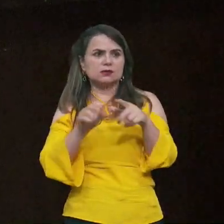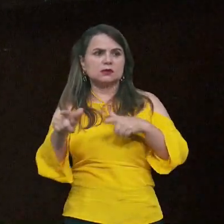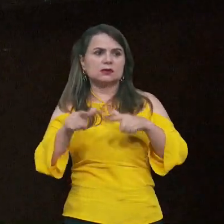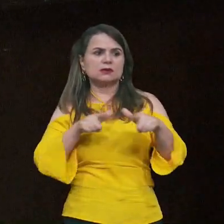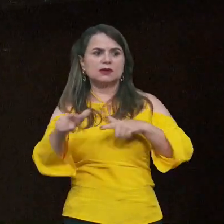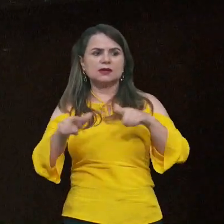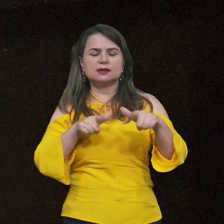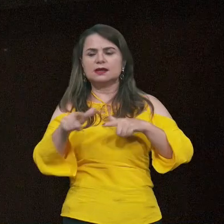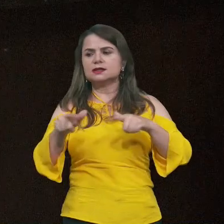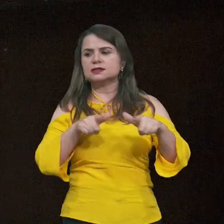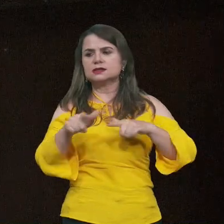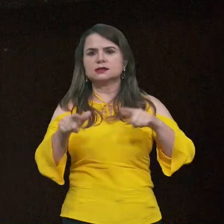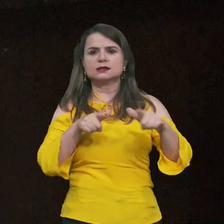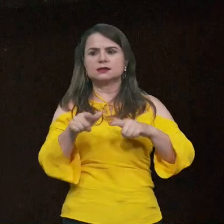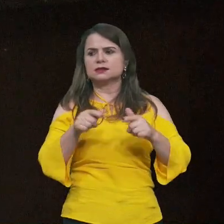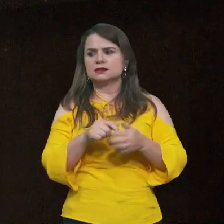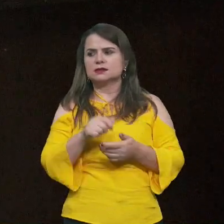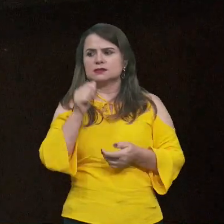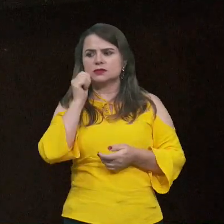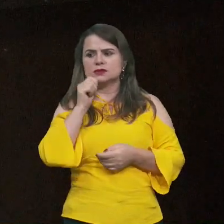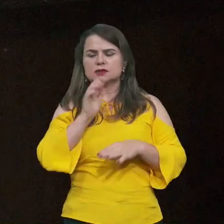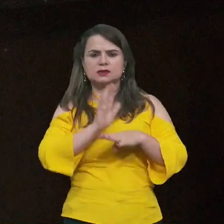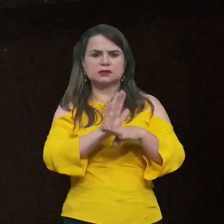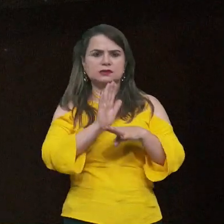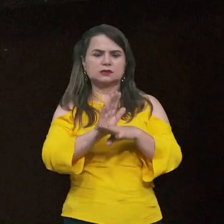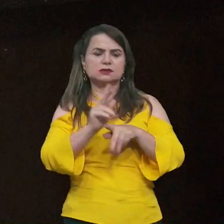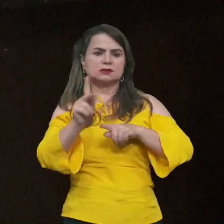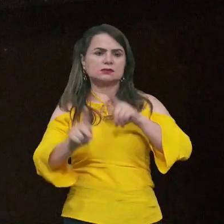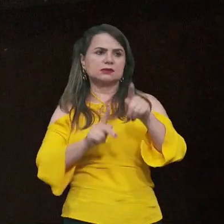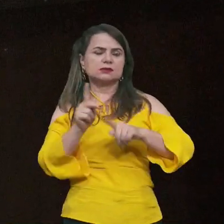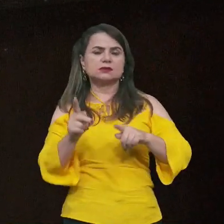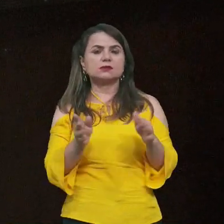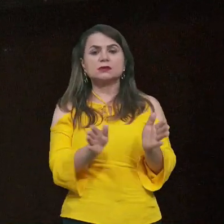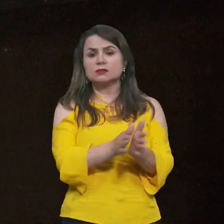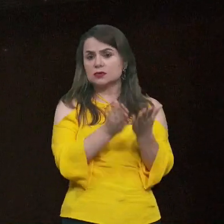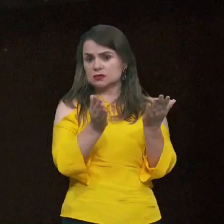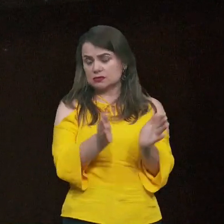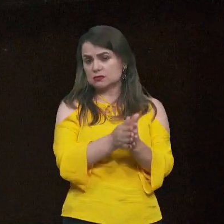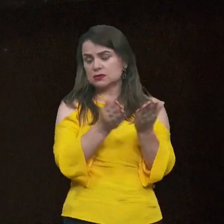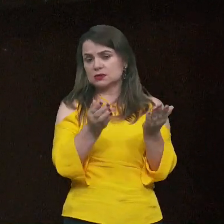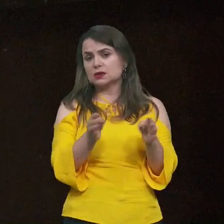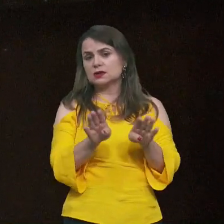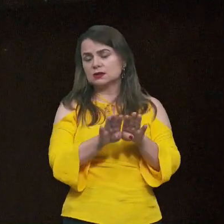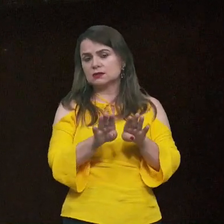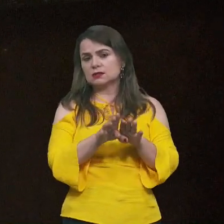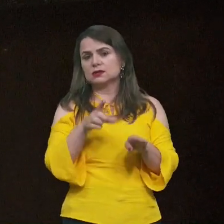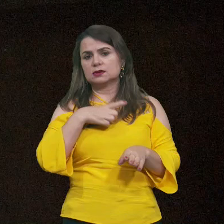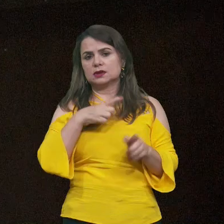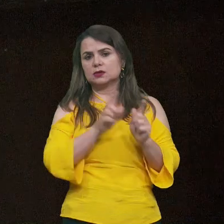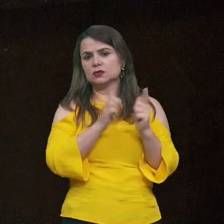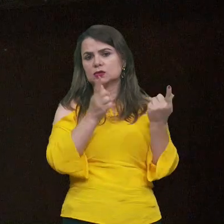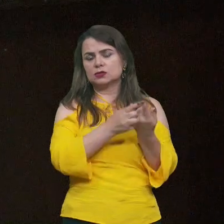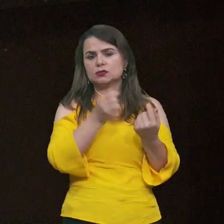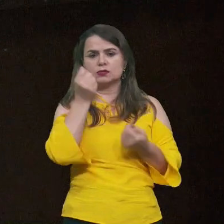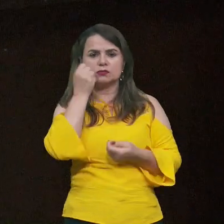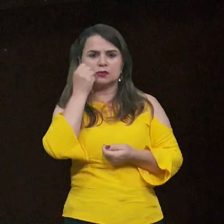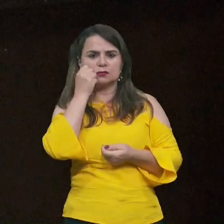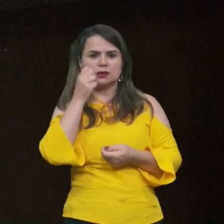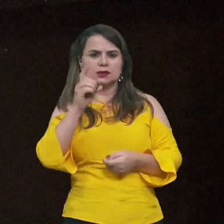5 anos, Sandra também ajuda pessoas em vulnerabilidade e faz parte de um grupo de mães chamado